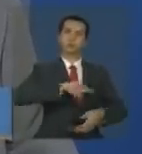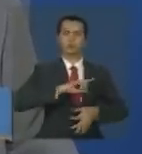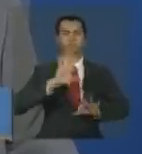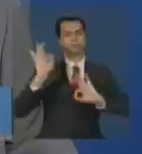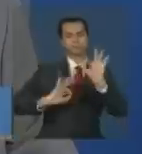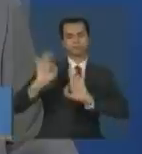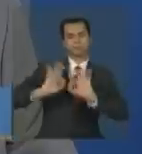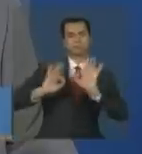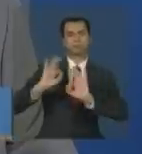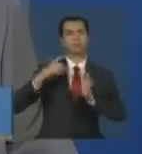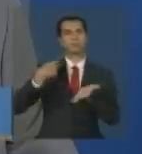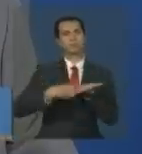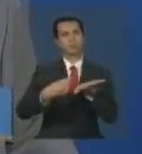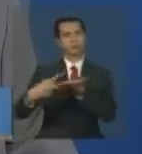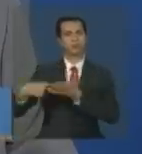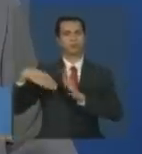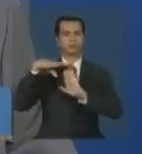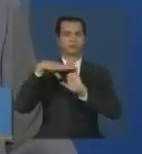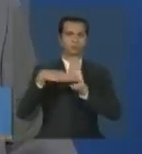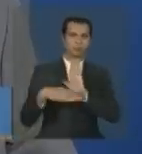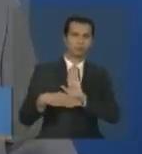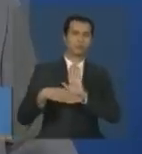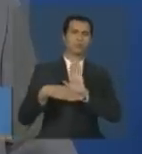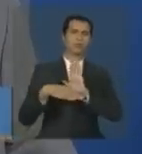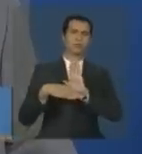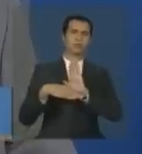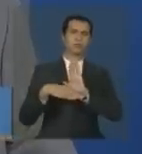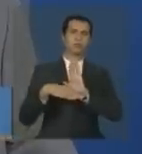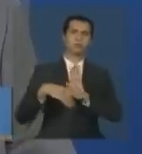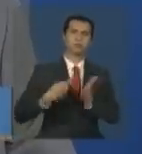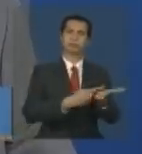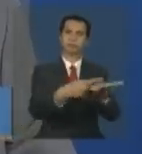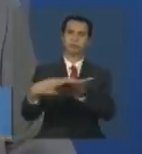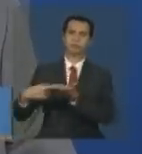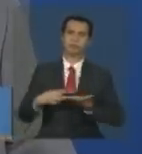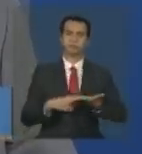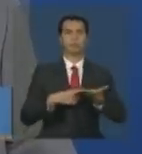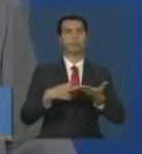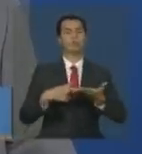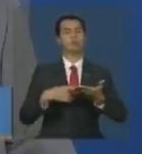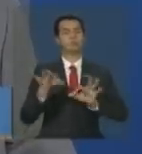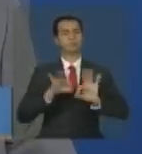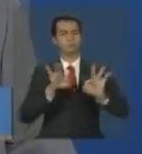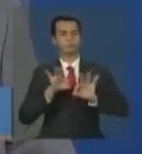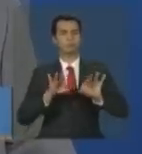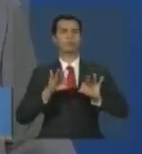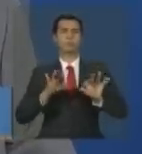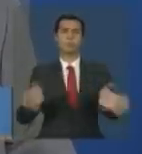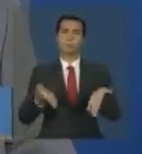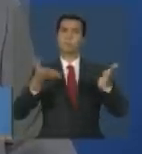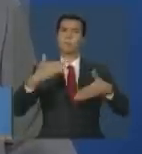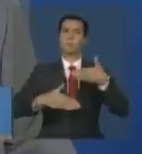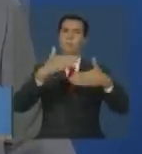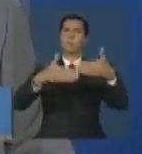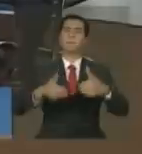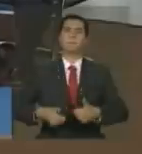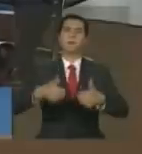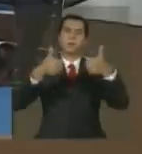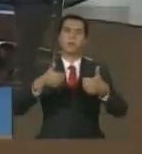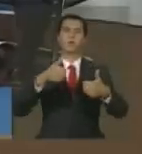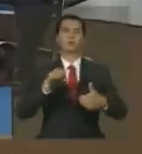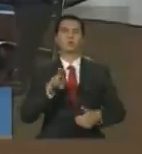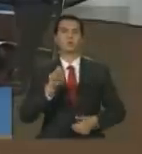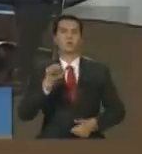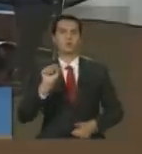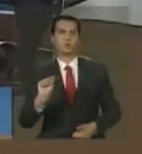elaboramos compromissos entre gestores federais, estaduais e municipais para aprimoramento do Sistema Único de Assistência. Daí a